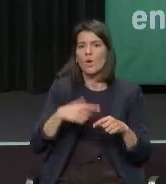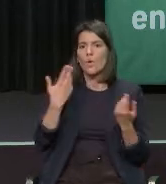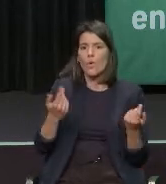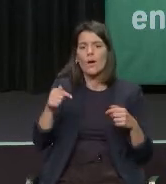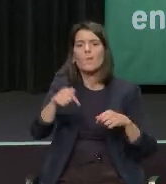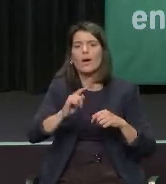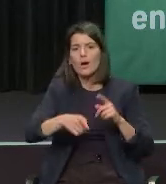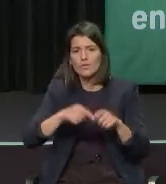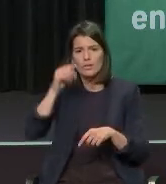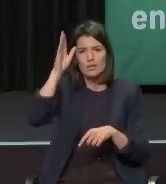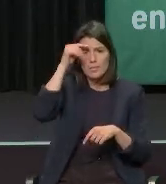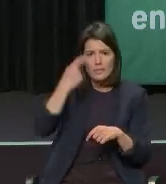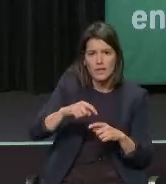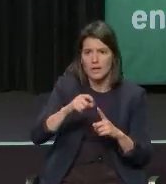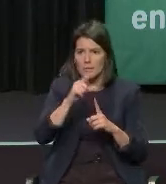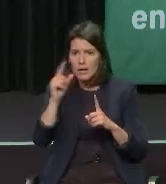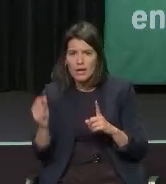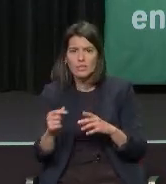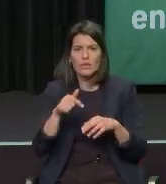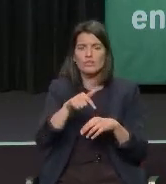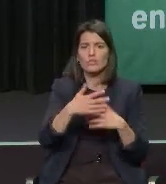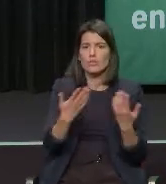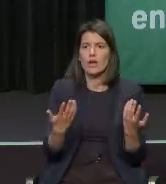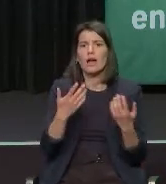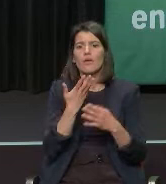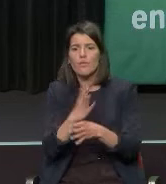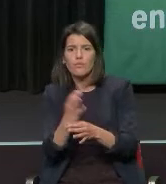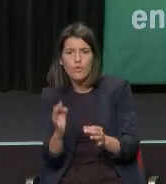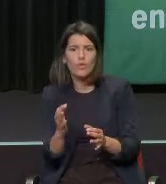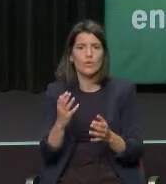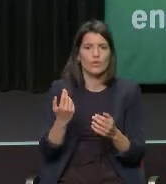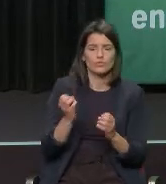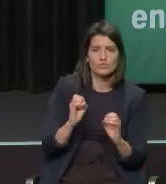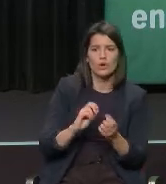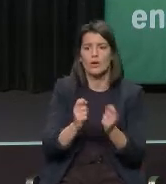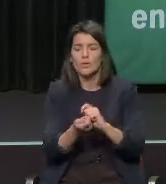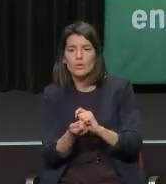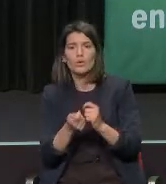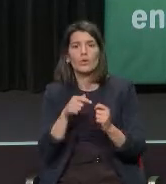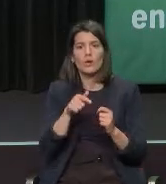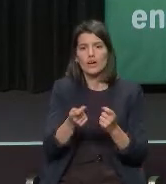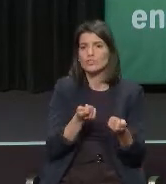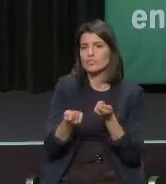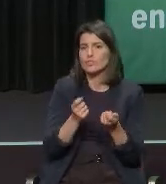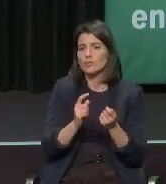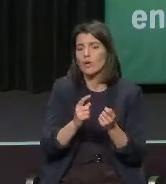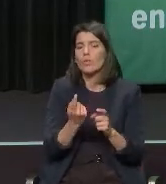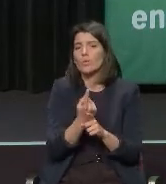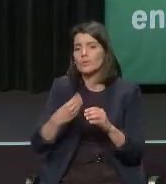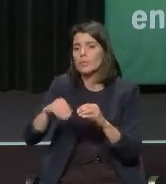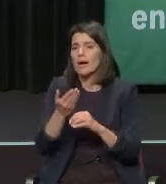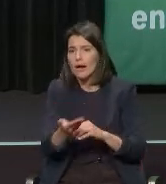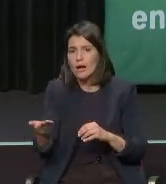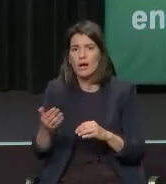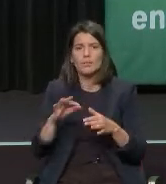da floresta, das áreas ardidas e das alterações que houve entre estas questões todas, da estrutura dos povoamentos florestais, tudo o que tem mais a ver com